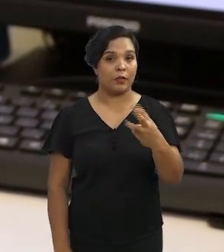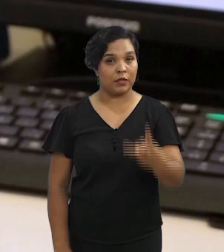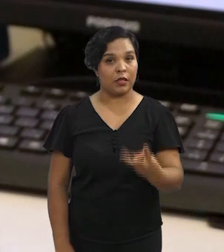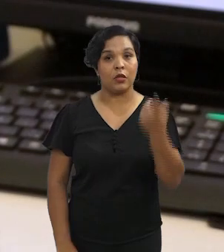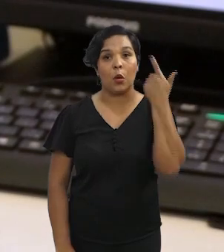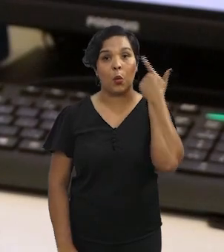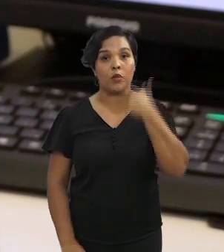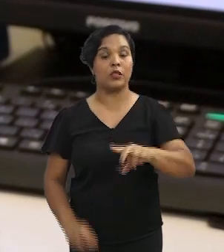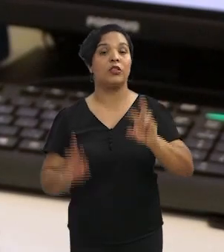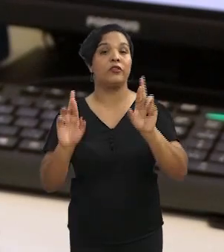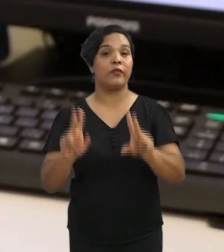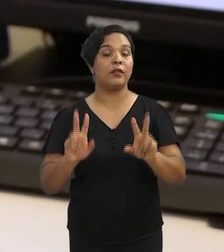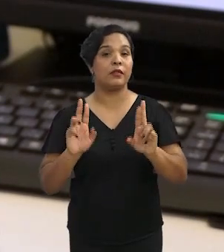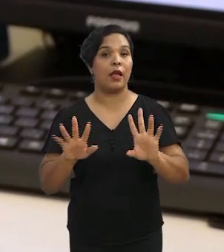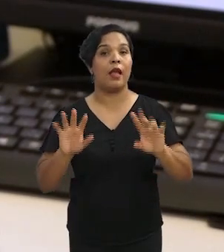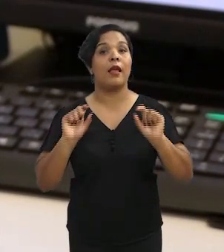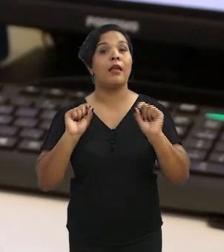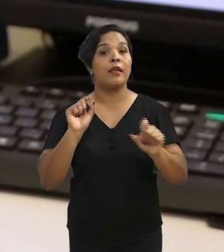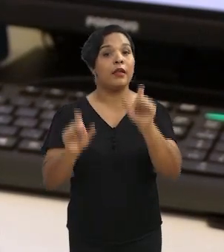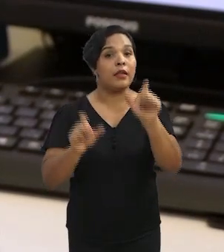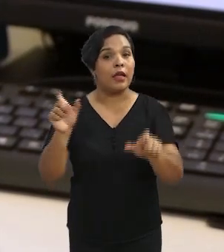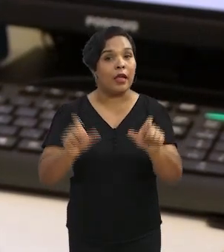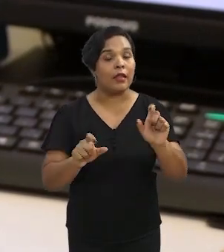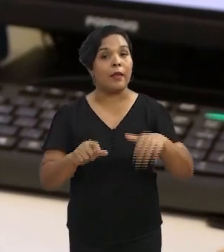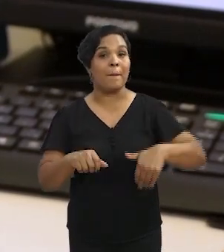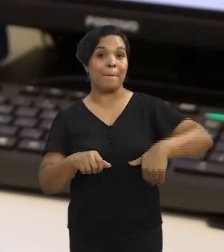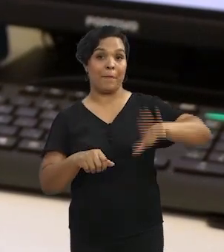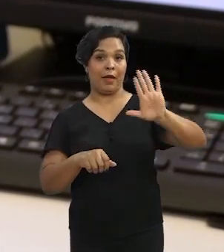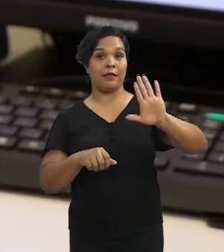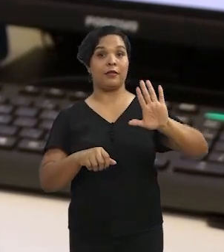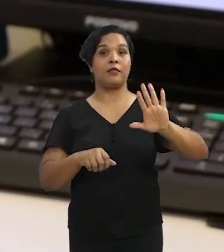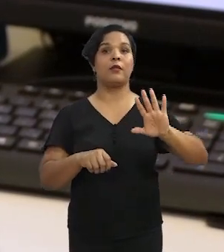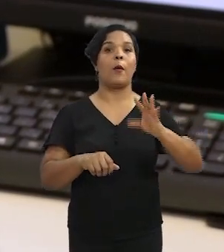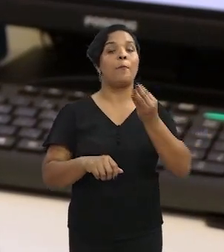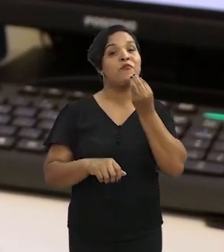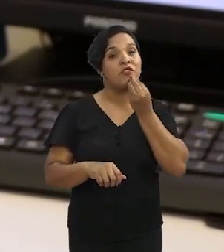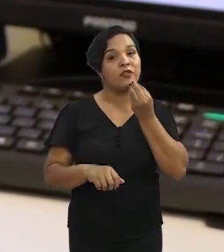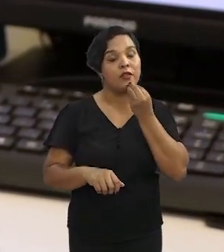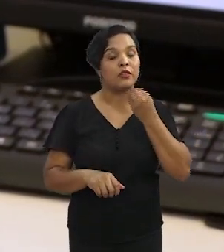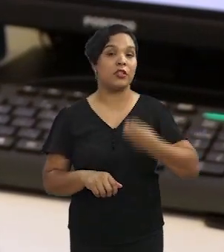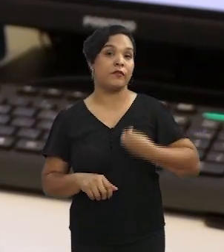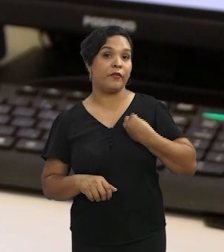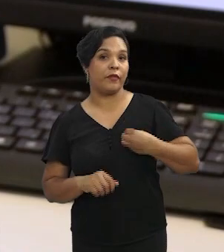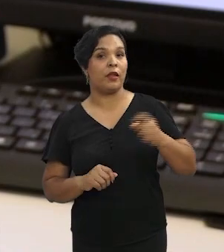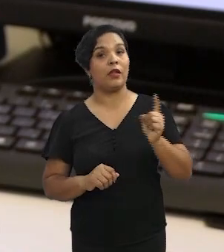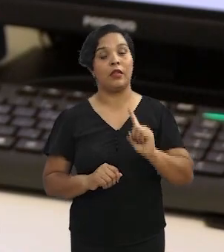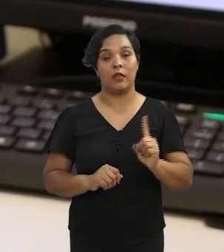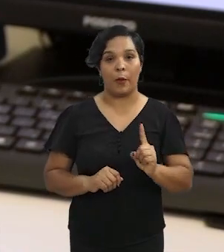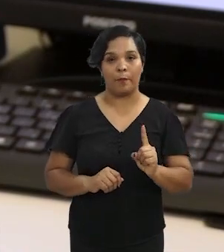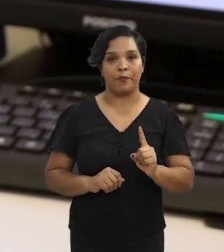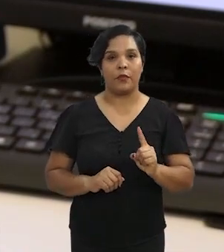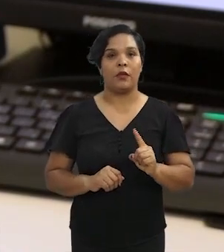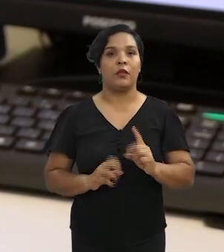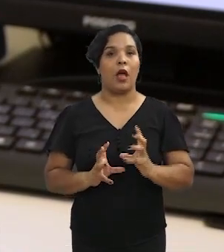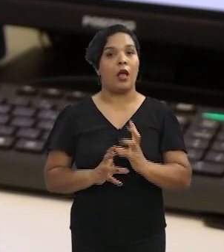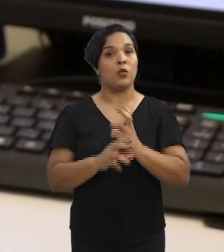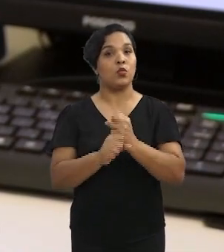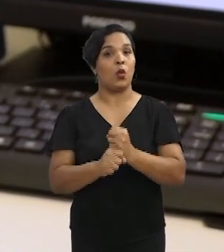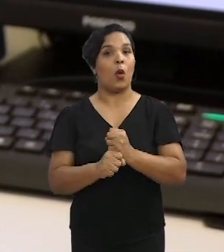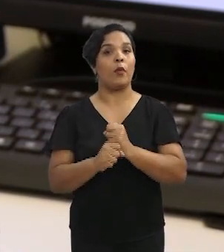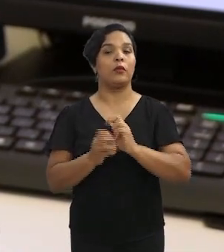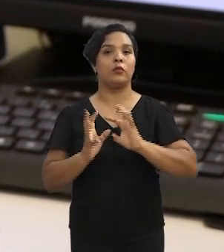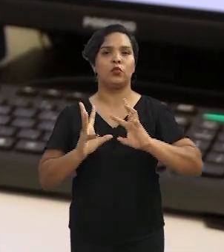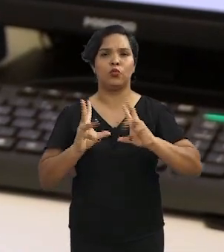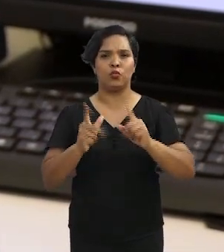esses pacientes, conseguindo diferenciar quem teria maior chance de sobreviver e não. Então, é uma soma de